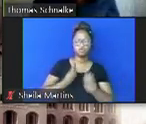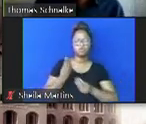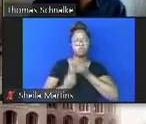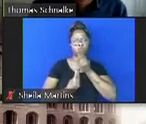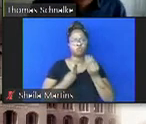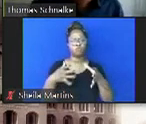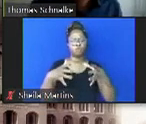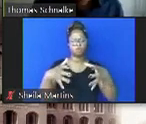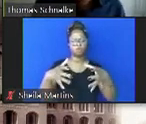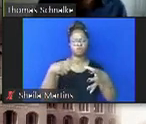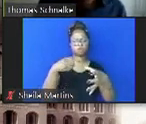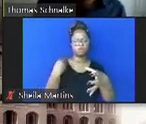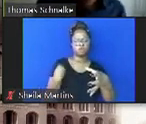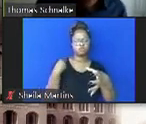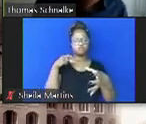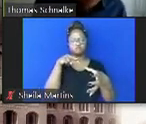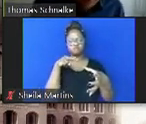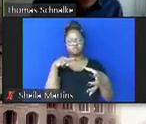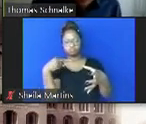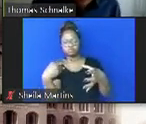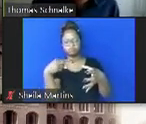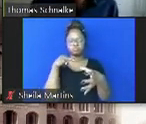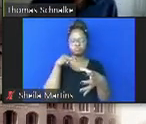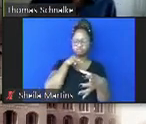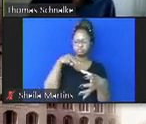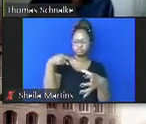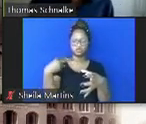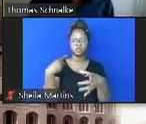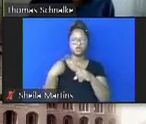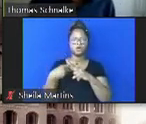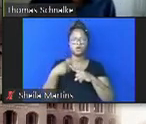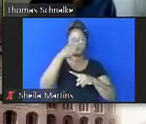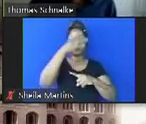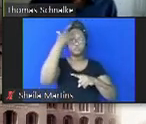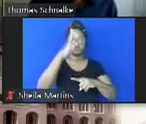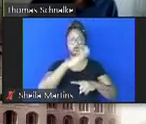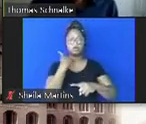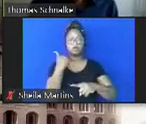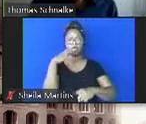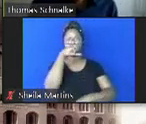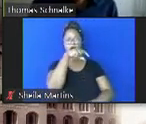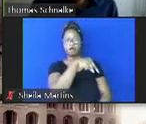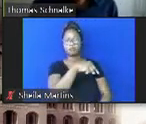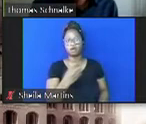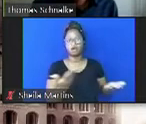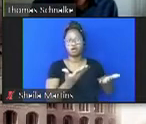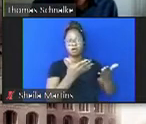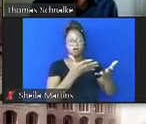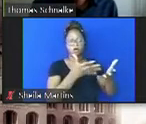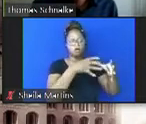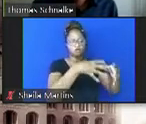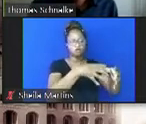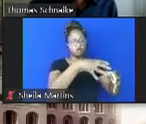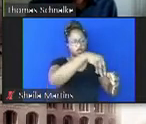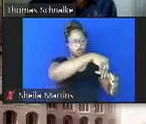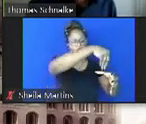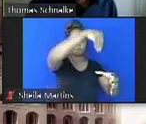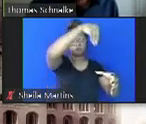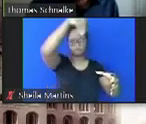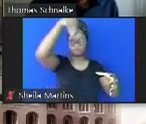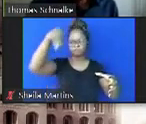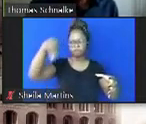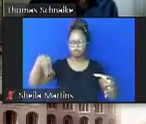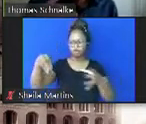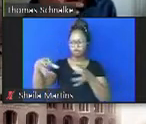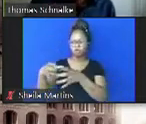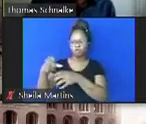para quando pegava o cadáver fresco para transferir para o espécime, e ele